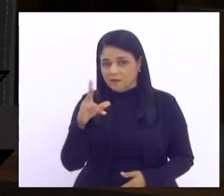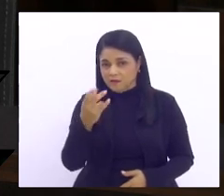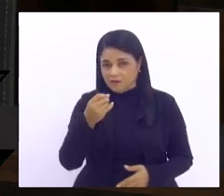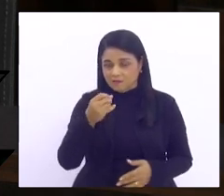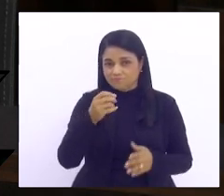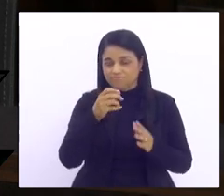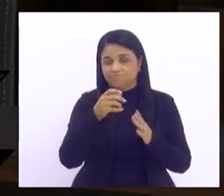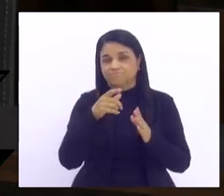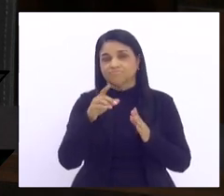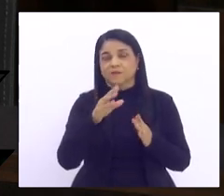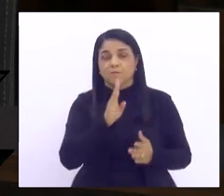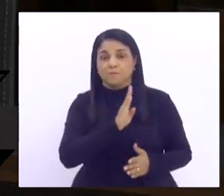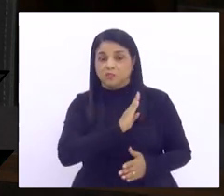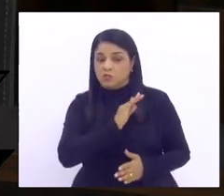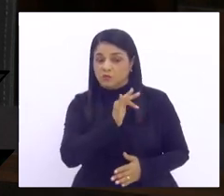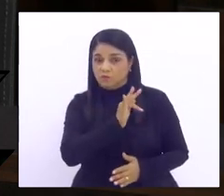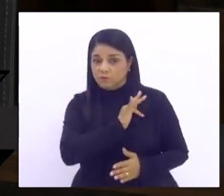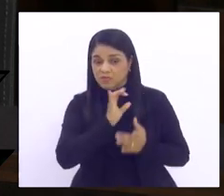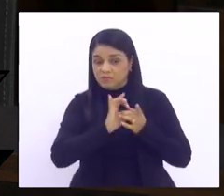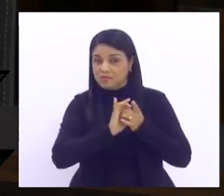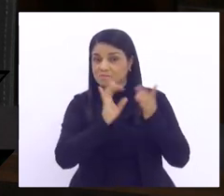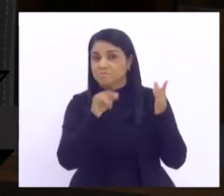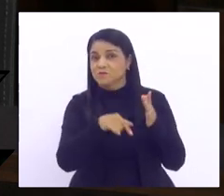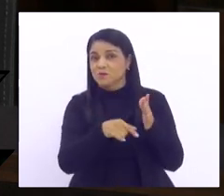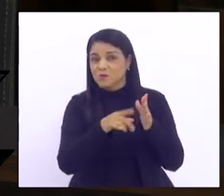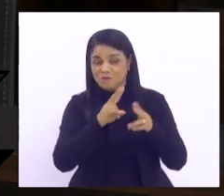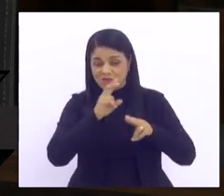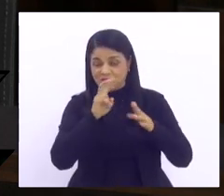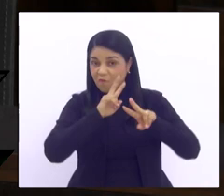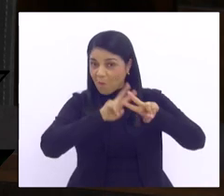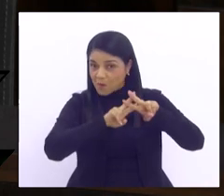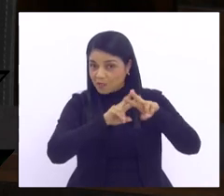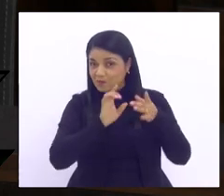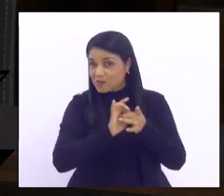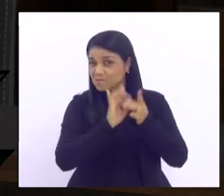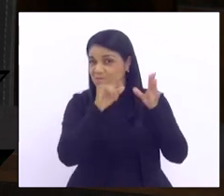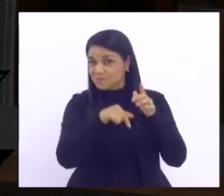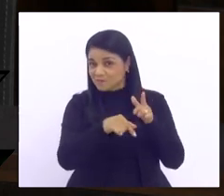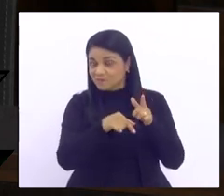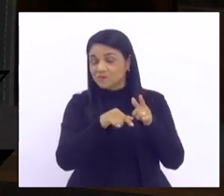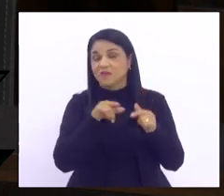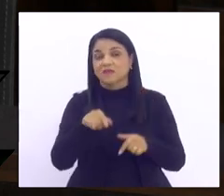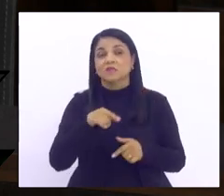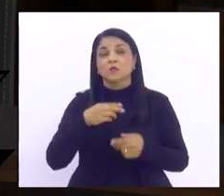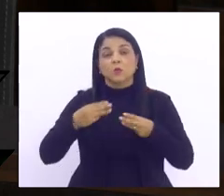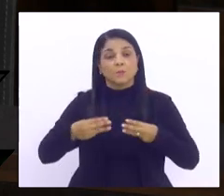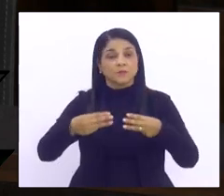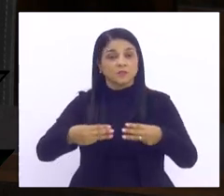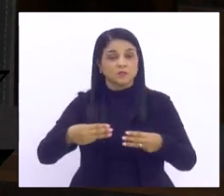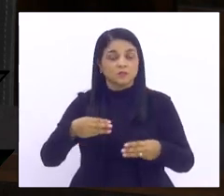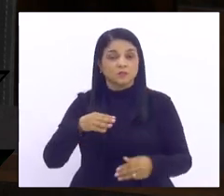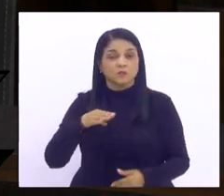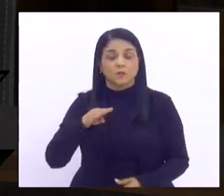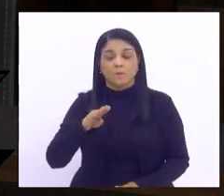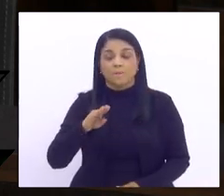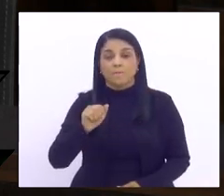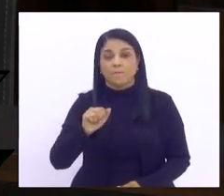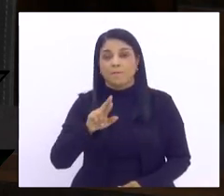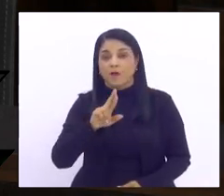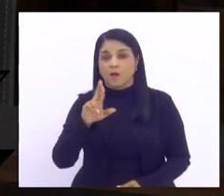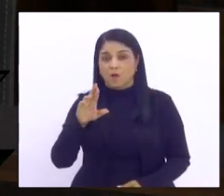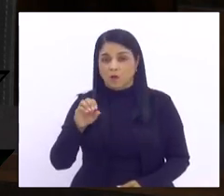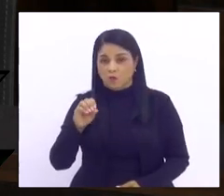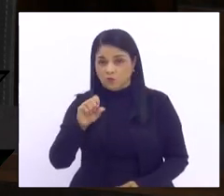deste caso. E ali, o ministro Barroso, em síntese, como relator do